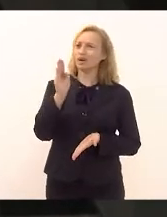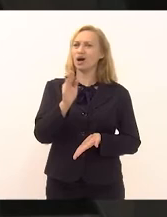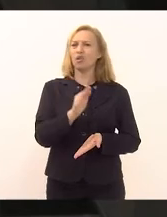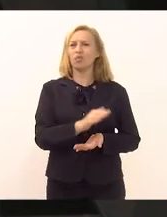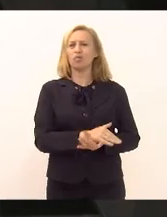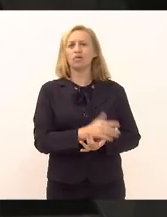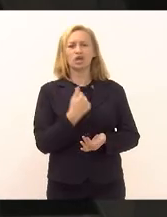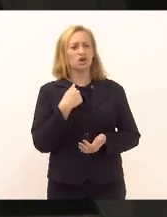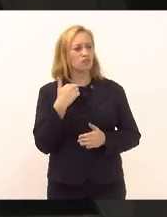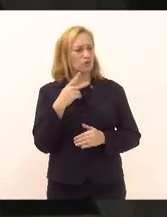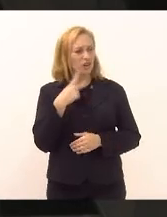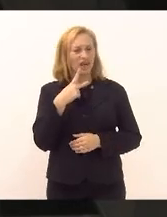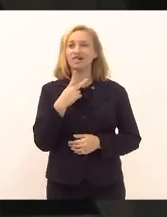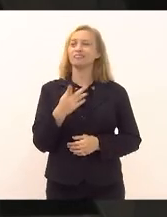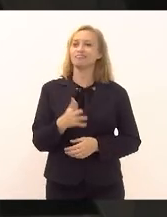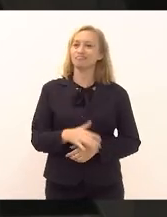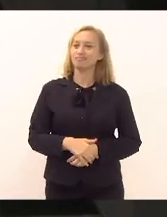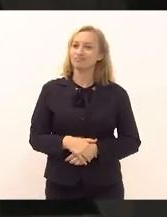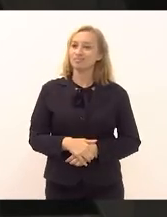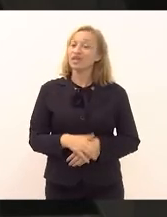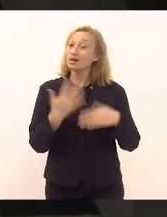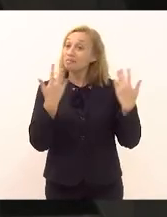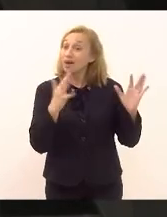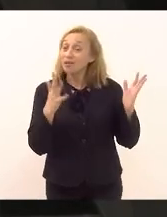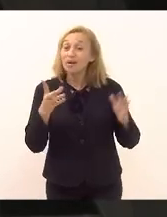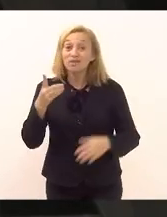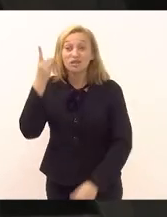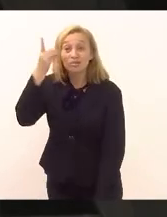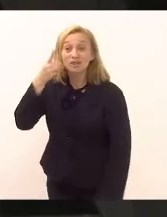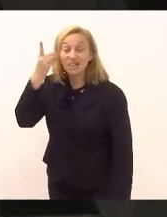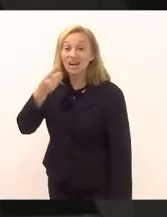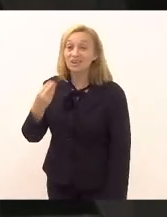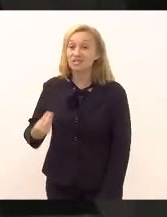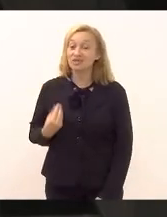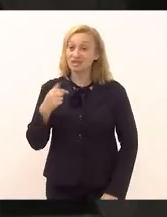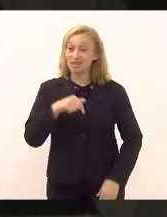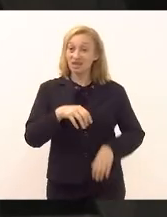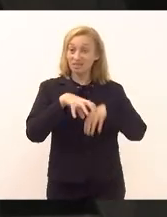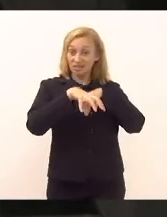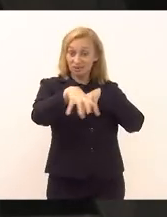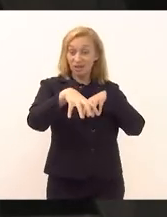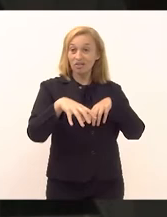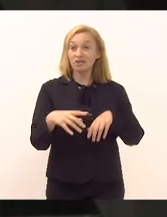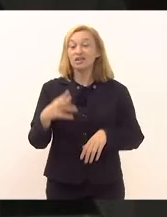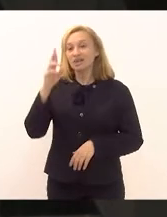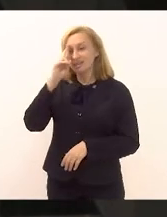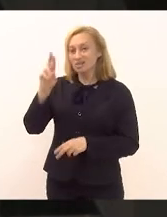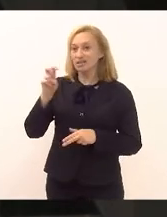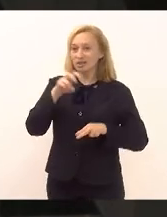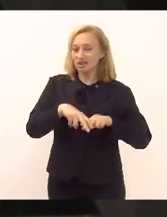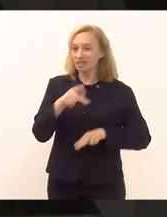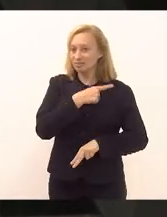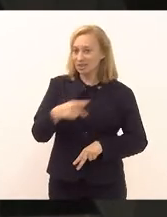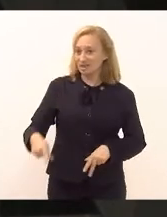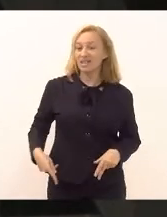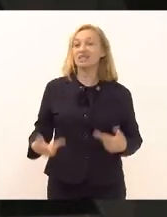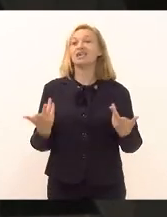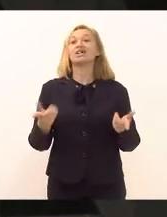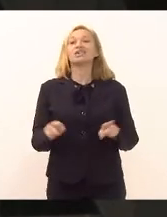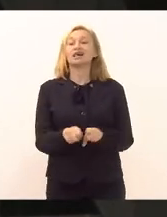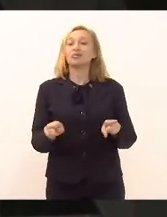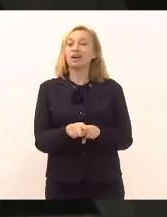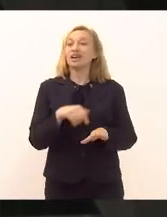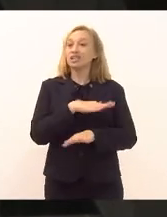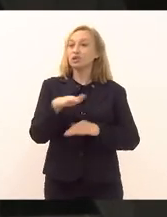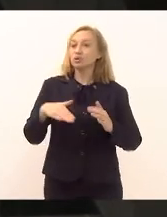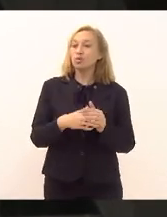vou desenvolver, não sem antes saudar os deputados ainda presentes no plenário virtual e Vossa Excelência que preside a sessão, saudar também